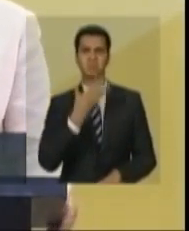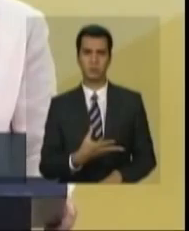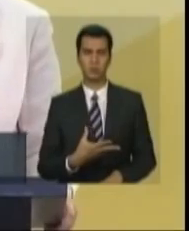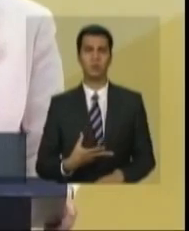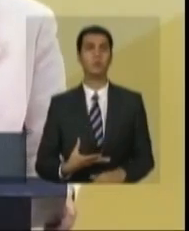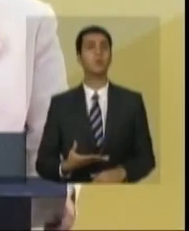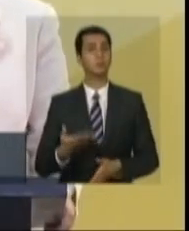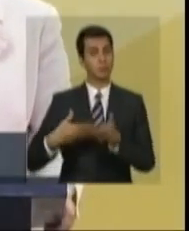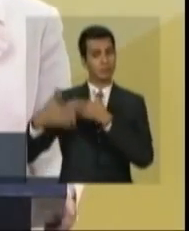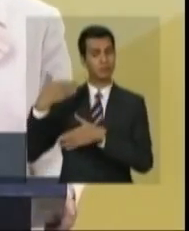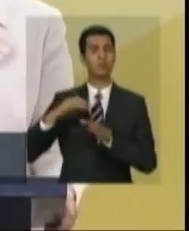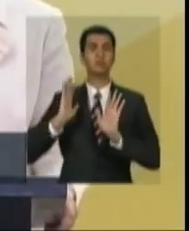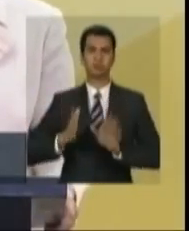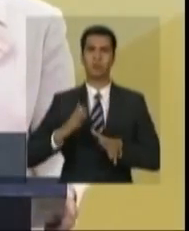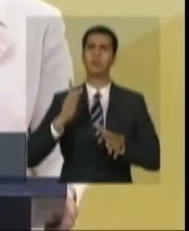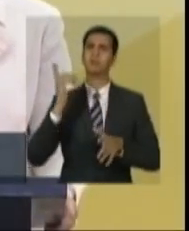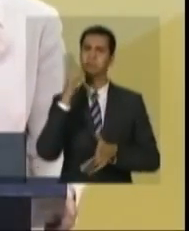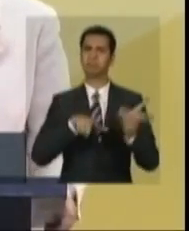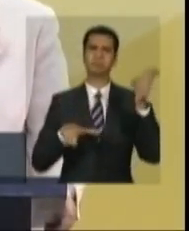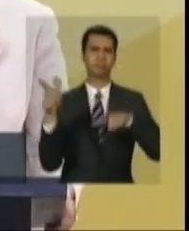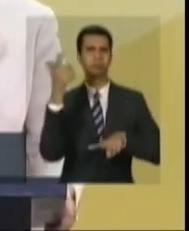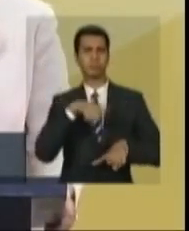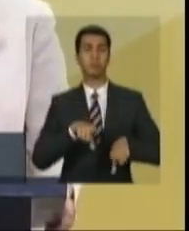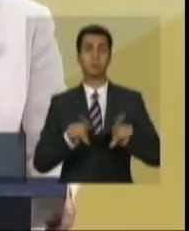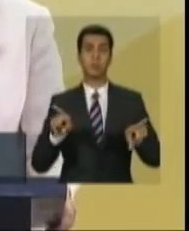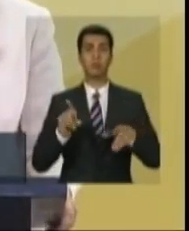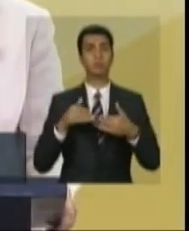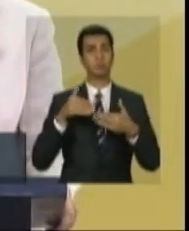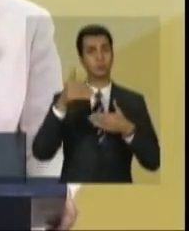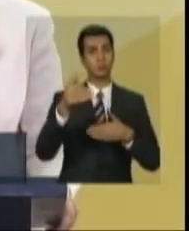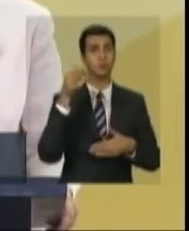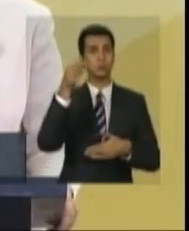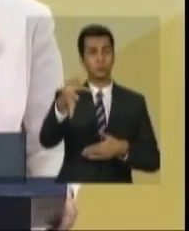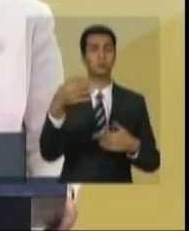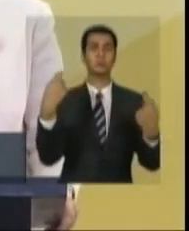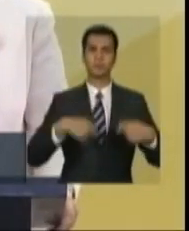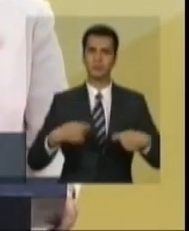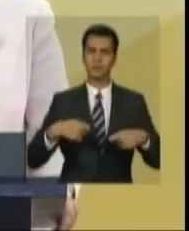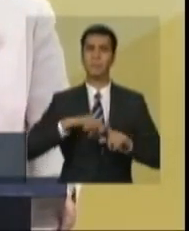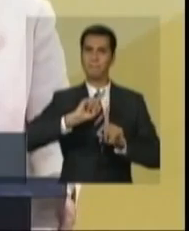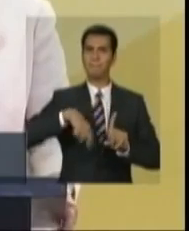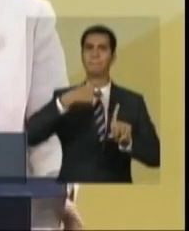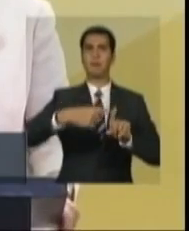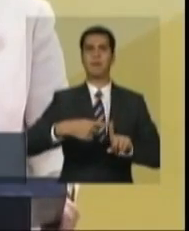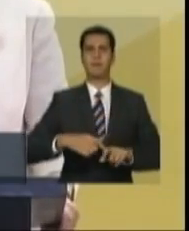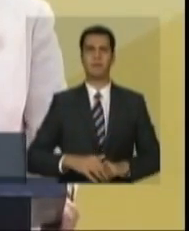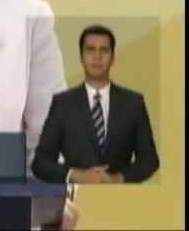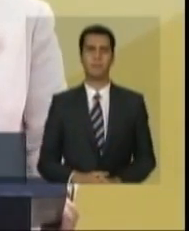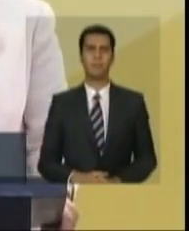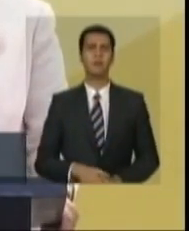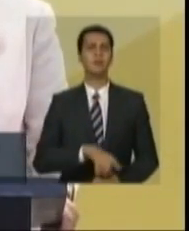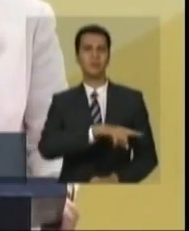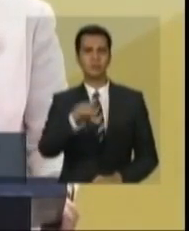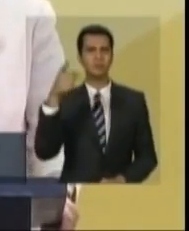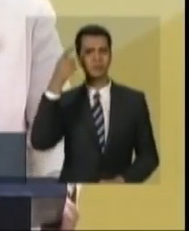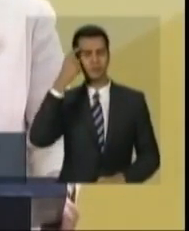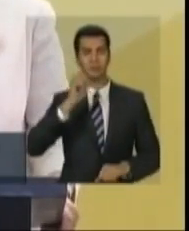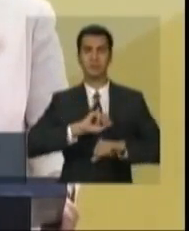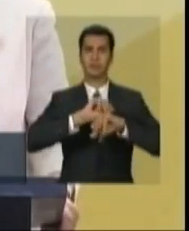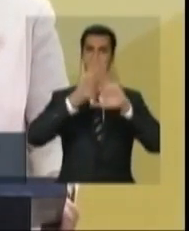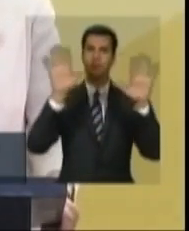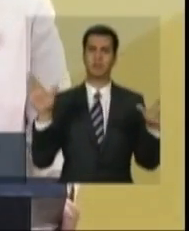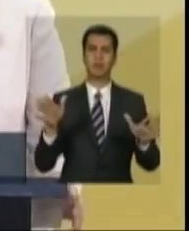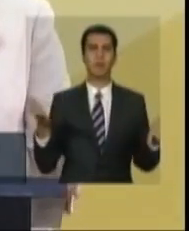foi feito, mas é preciso fazer muito, muito mais. Para que vocês tenham uma ideia,